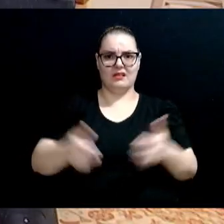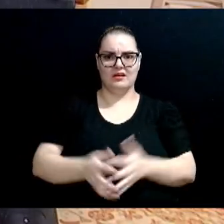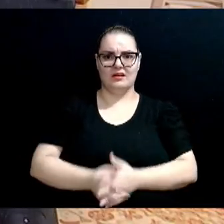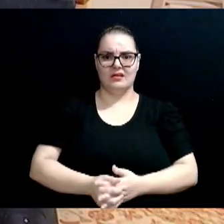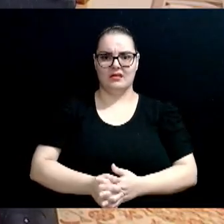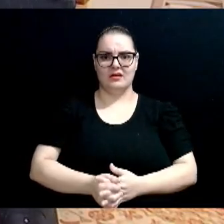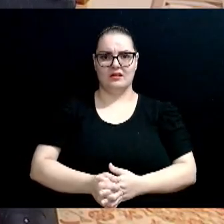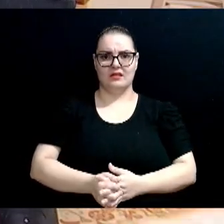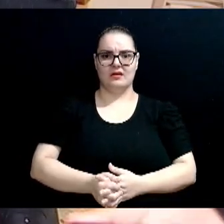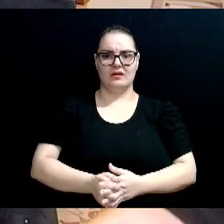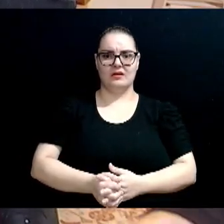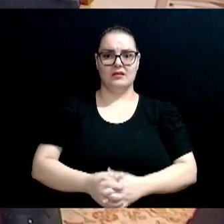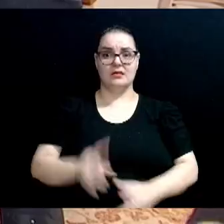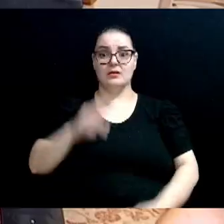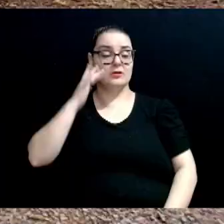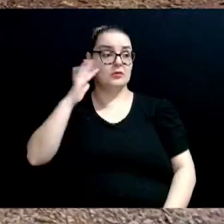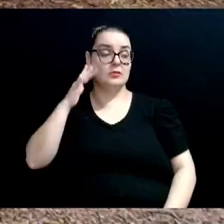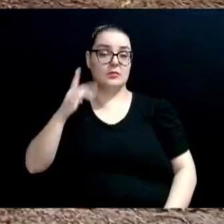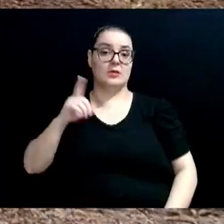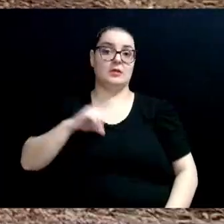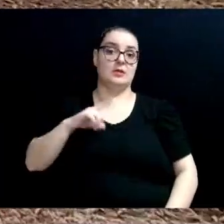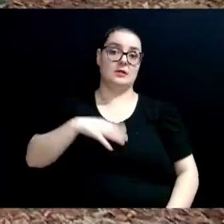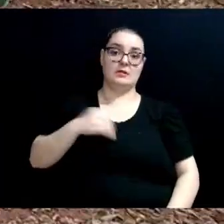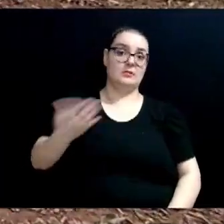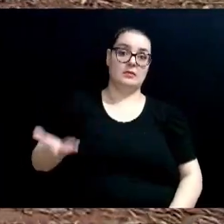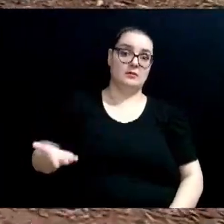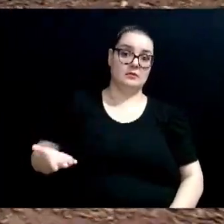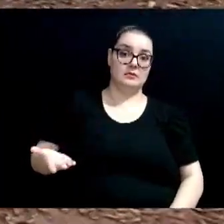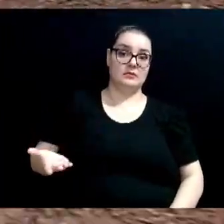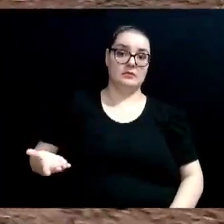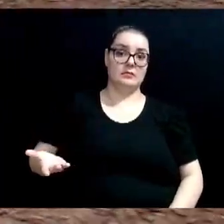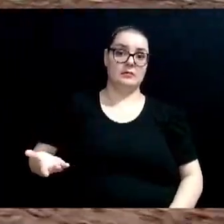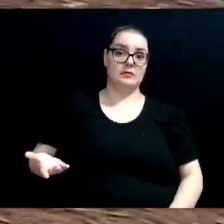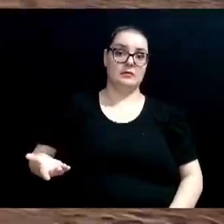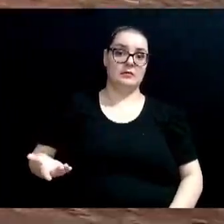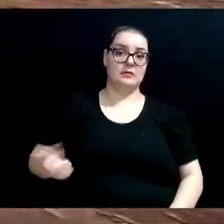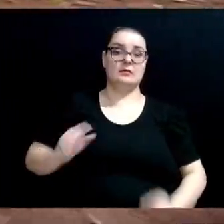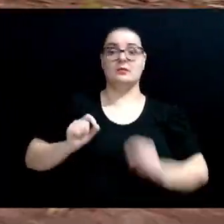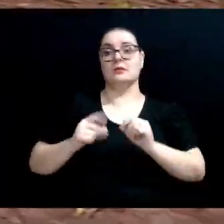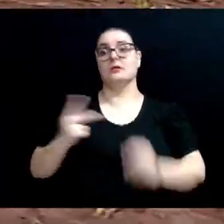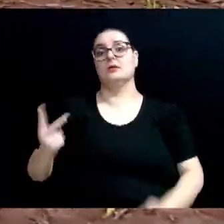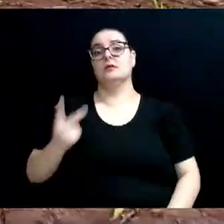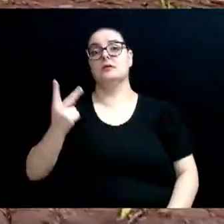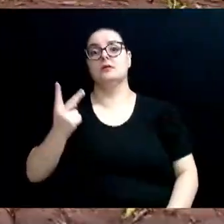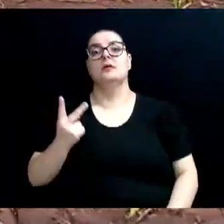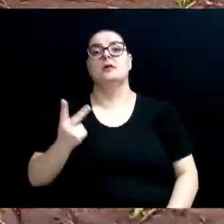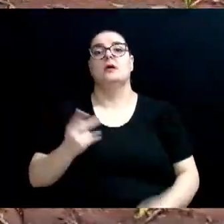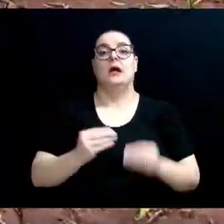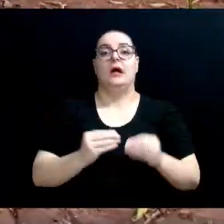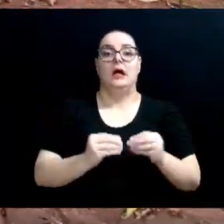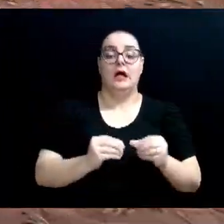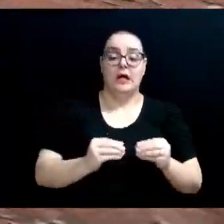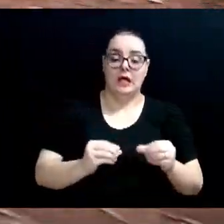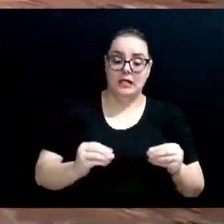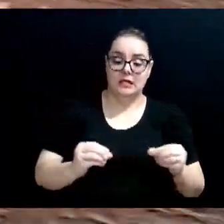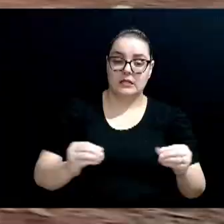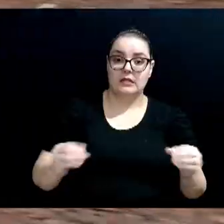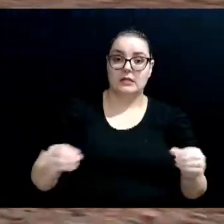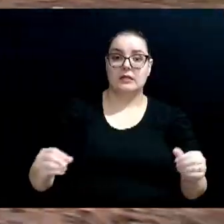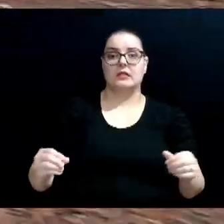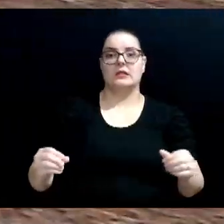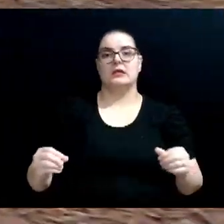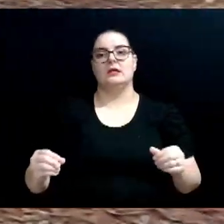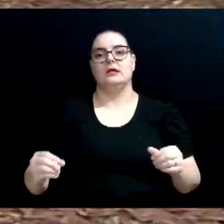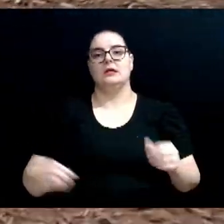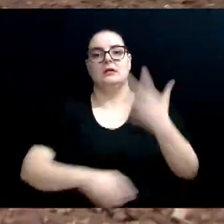E a gente não imaginava que a gente ia ter filhos. Então o que a gente valoriza? A terra, o balanço de